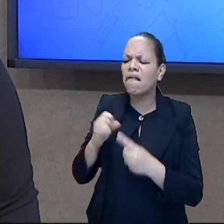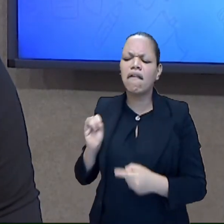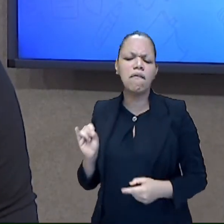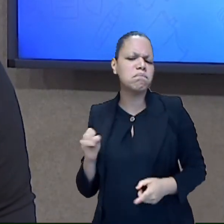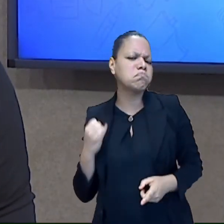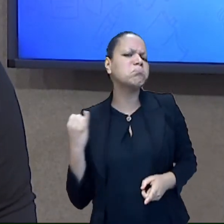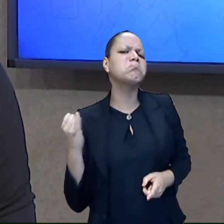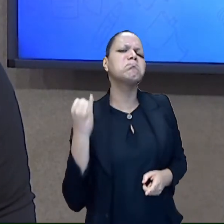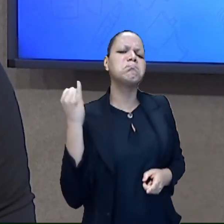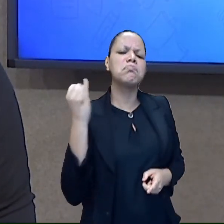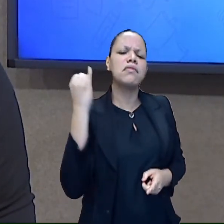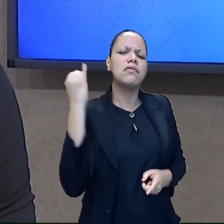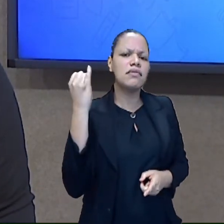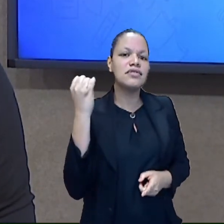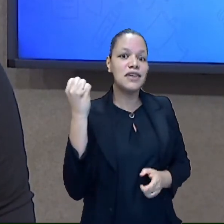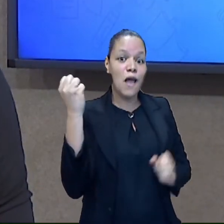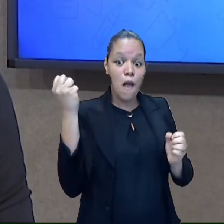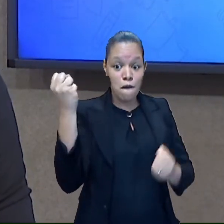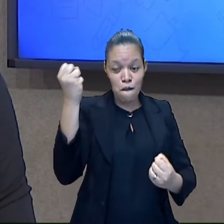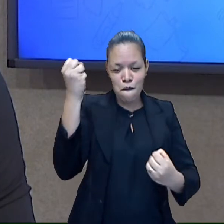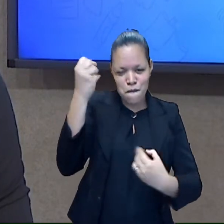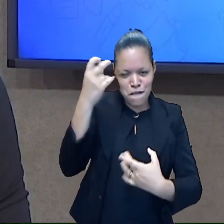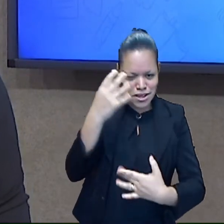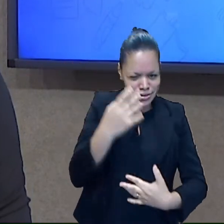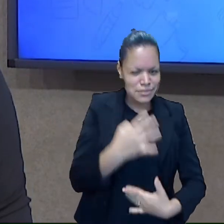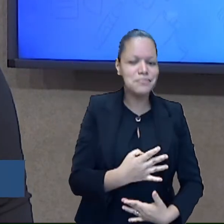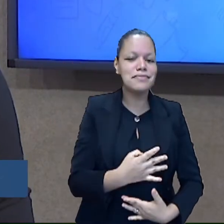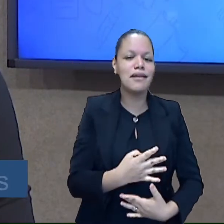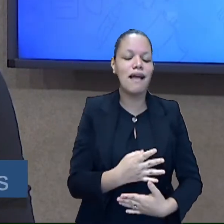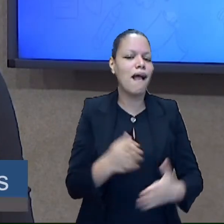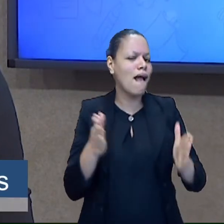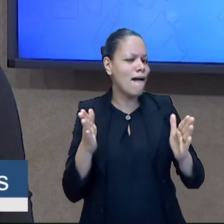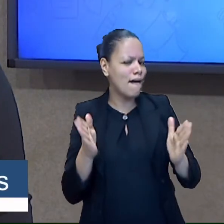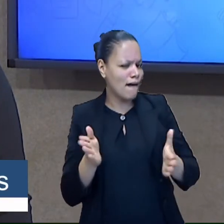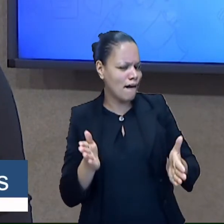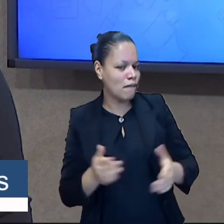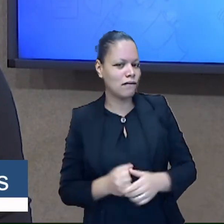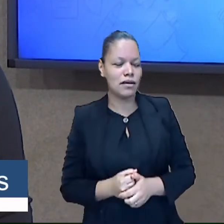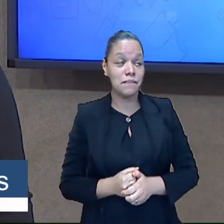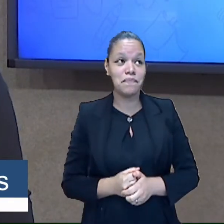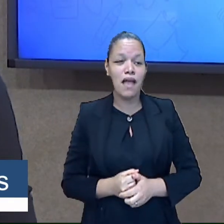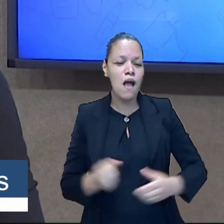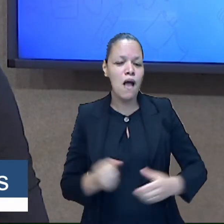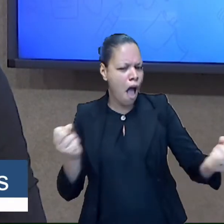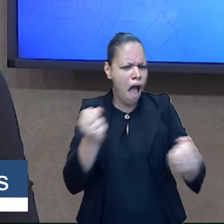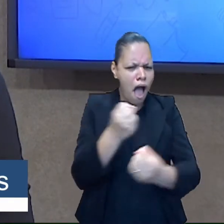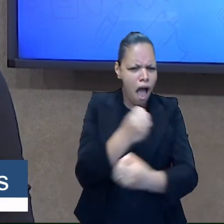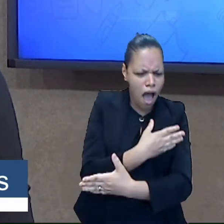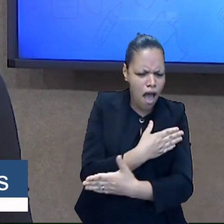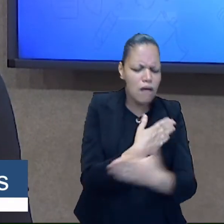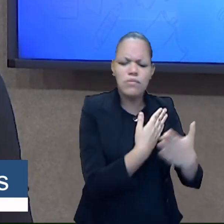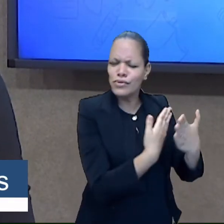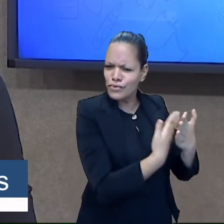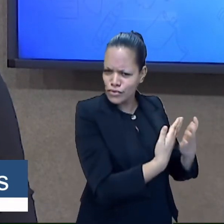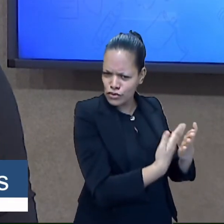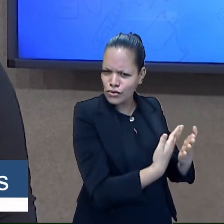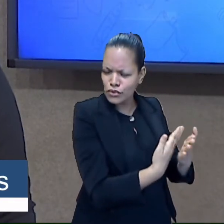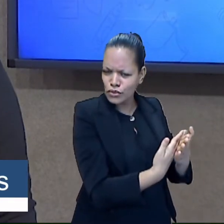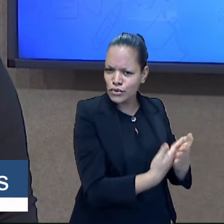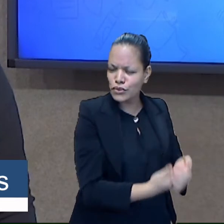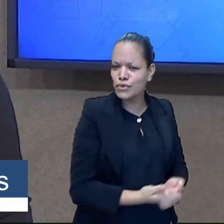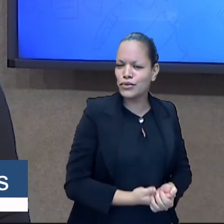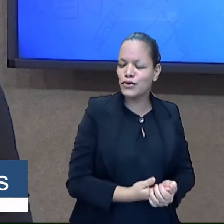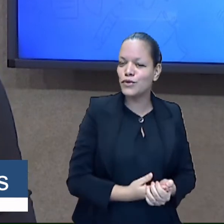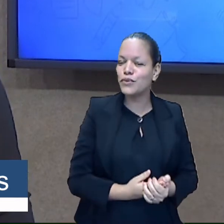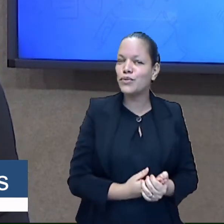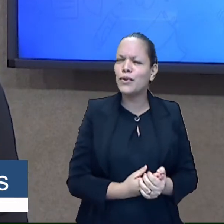Vou explicar para vocês agora. Lá quando vocês terminarem os estudos, nós estamos nos anos iniciais. Vocês vão